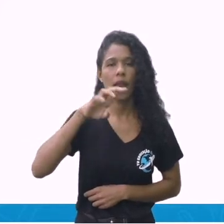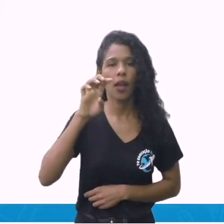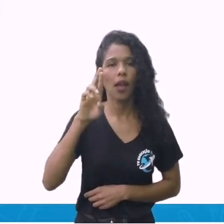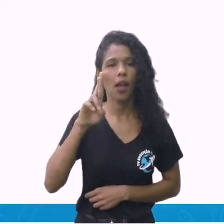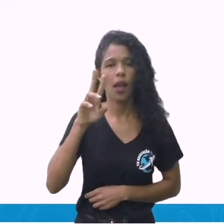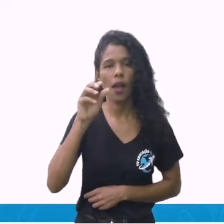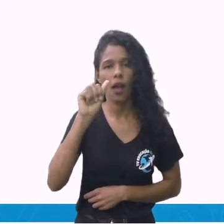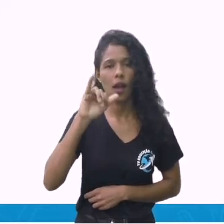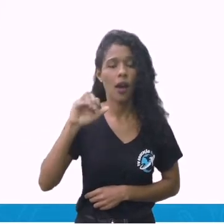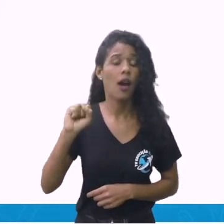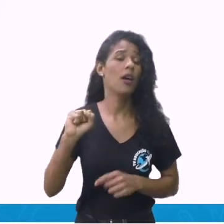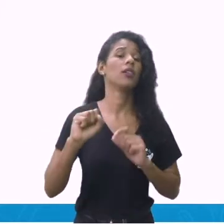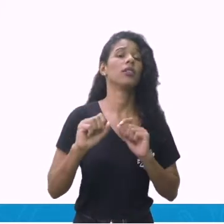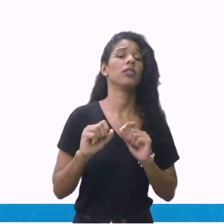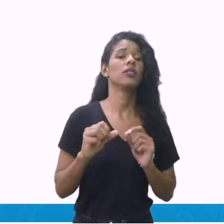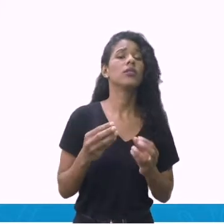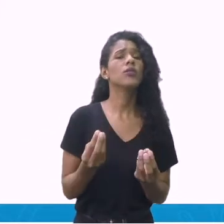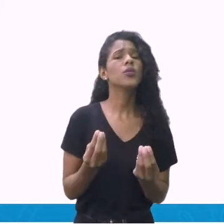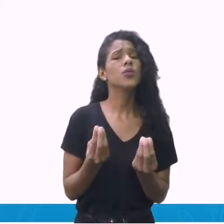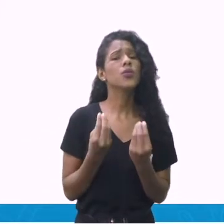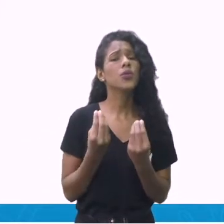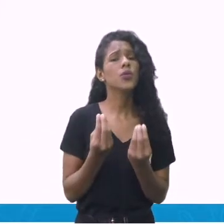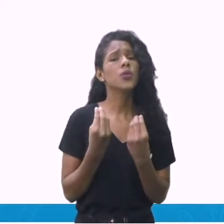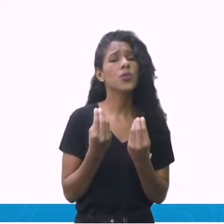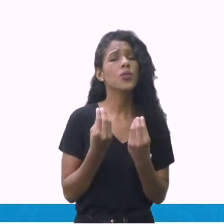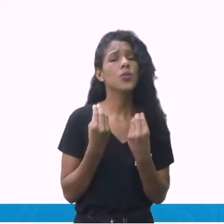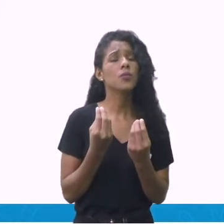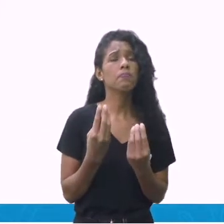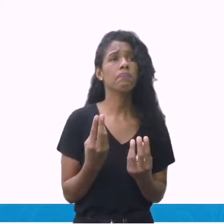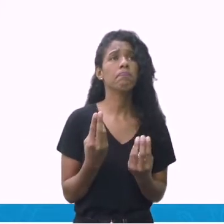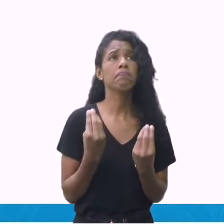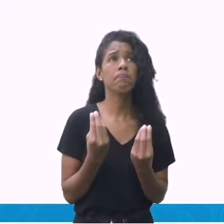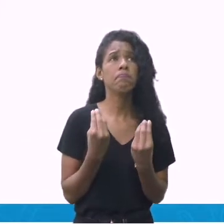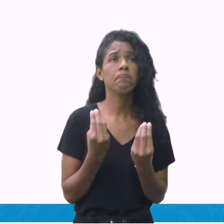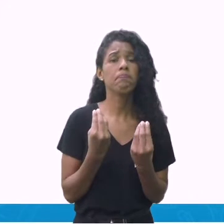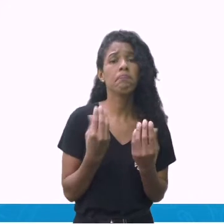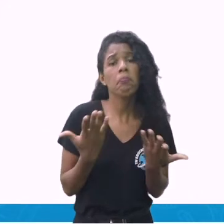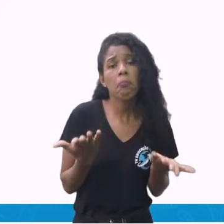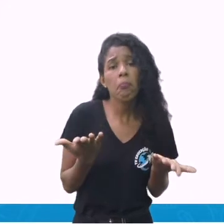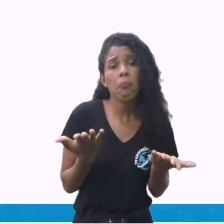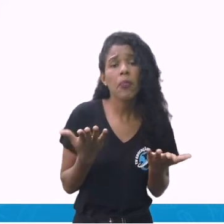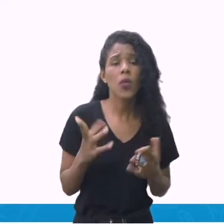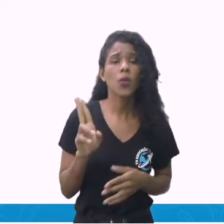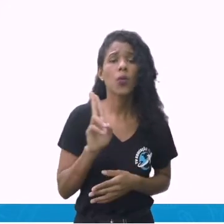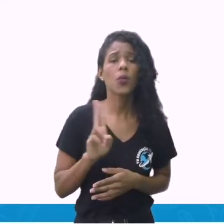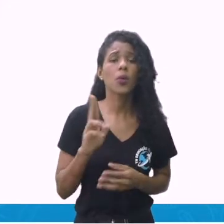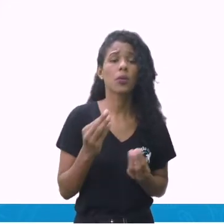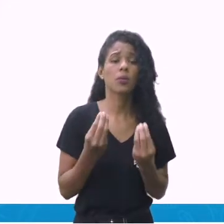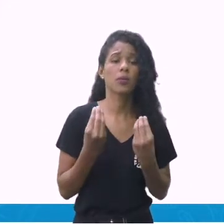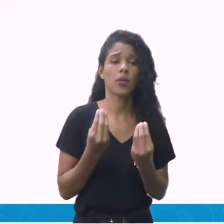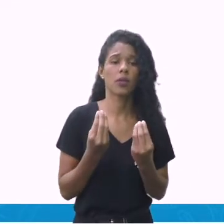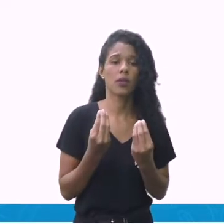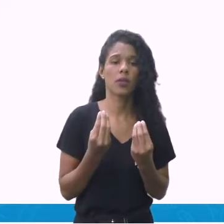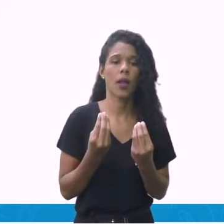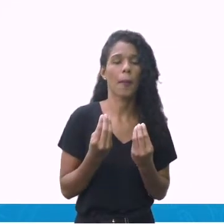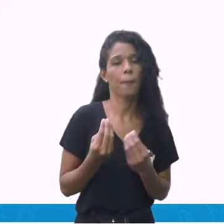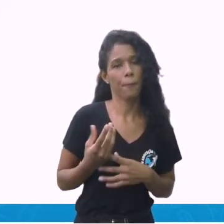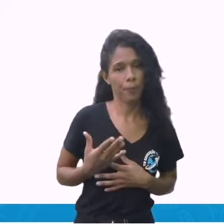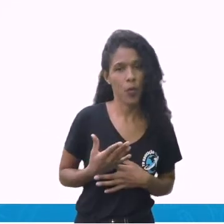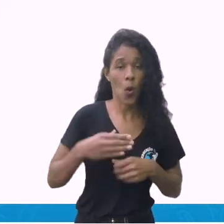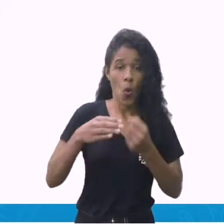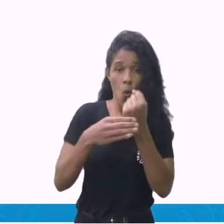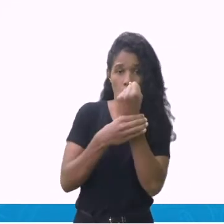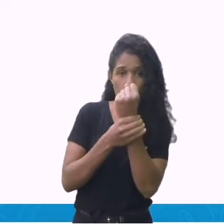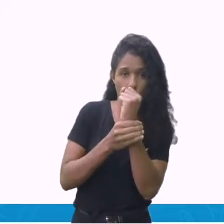do nosso corpo e ajuda a compor ossos e dentes. Muito